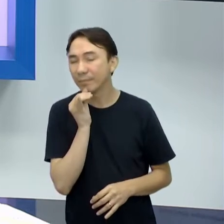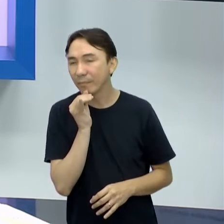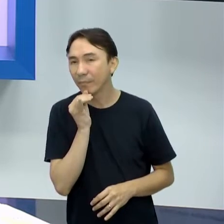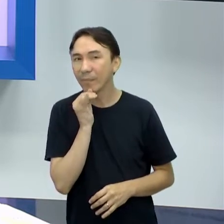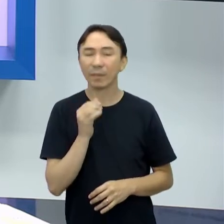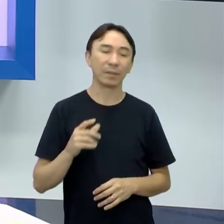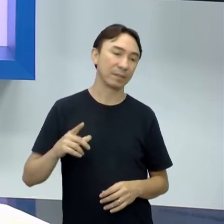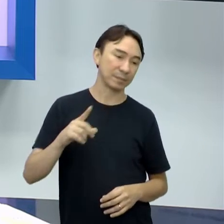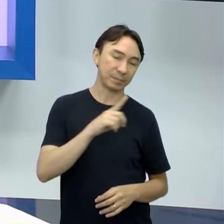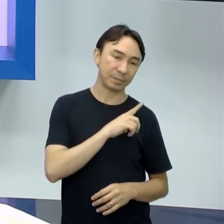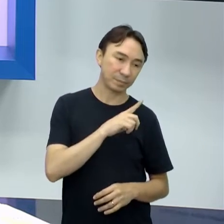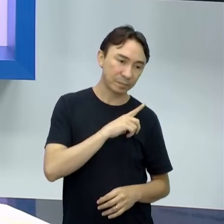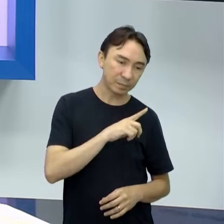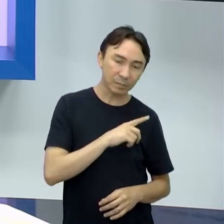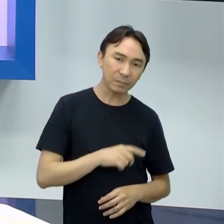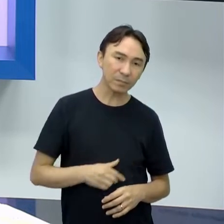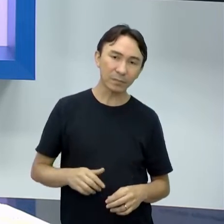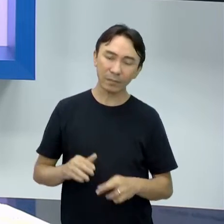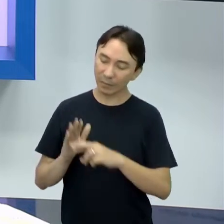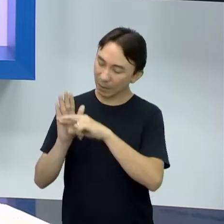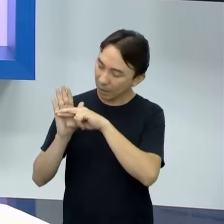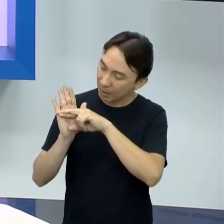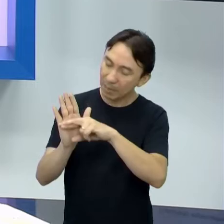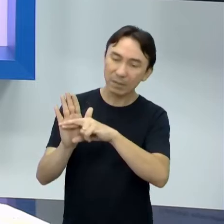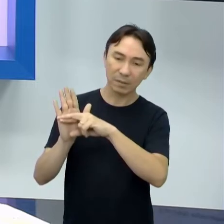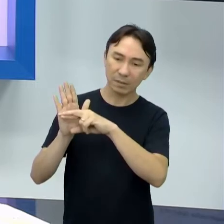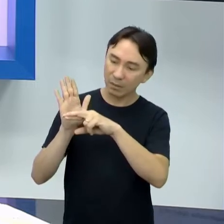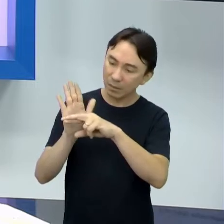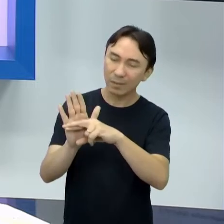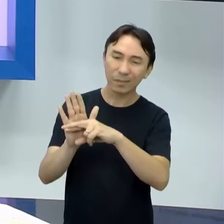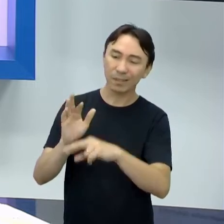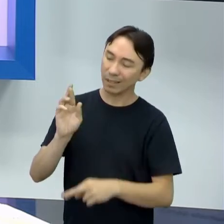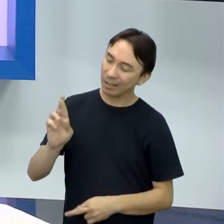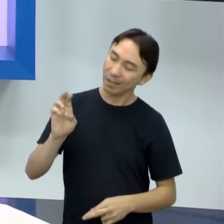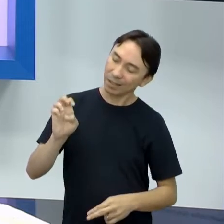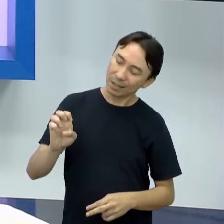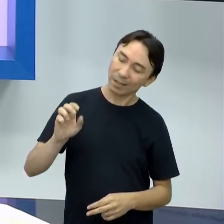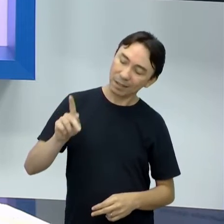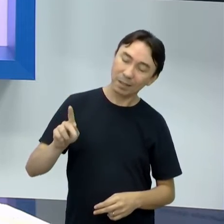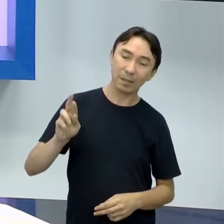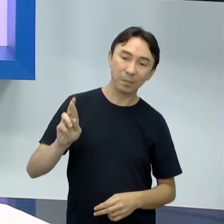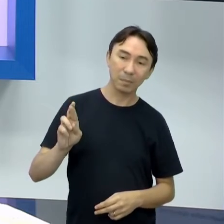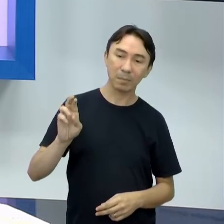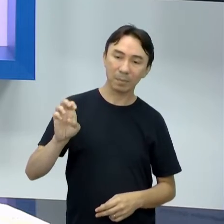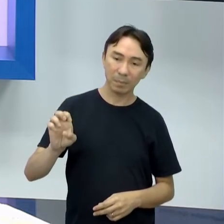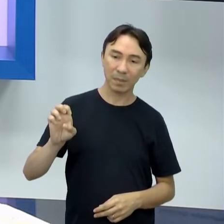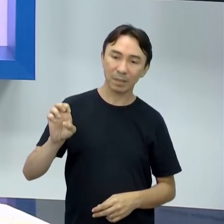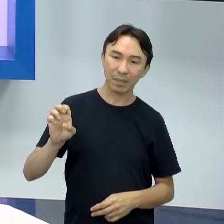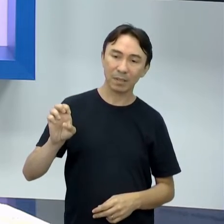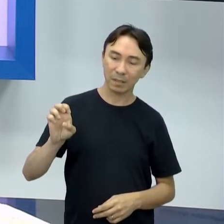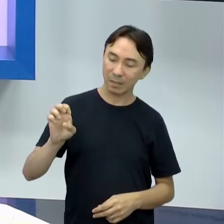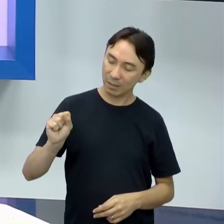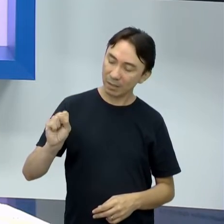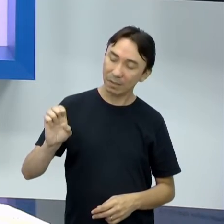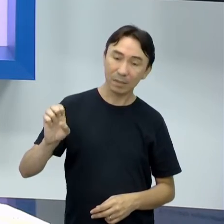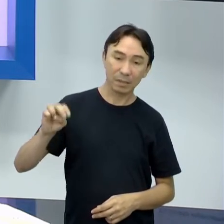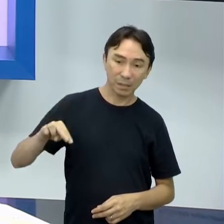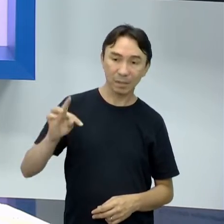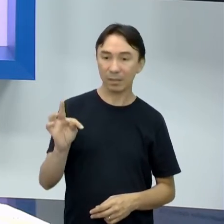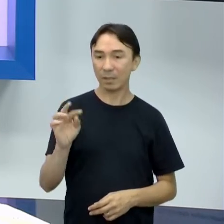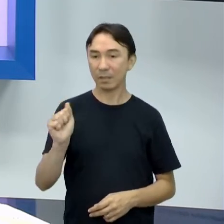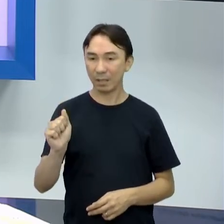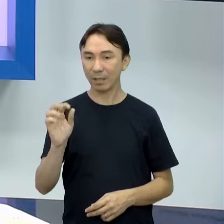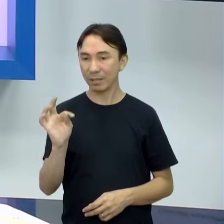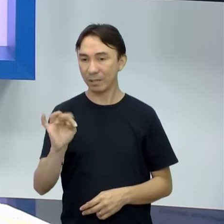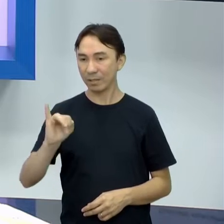a gente vai começar a falar de representatividade. Na última aula nós falamos muito dessa questão da representatividade da